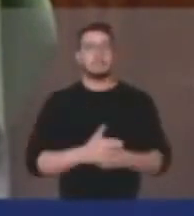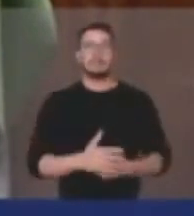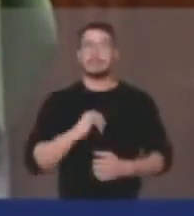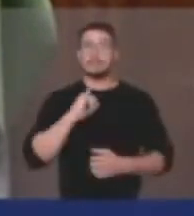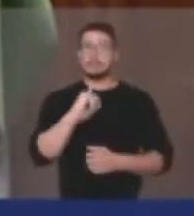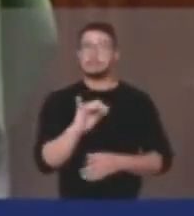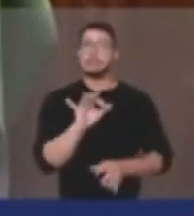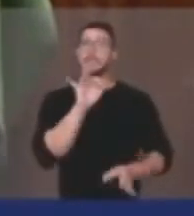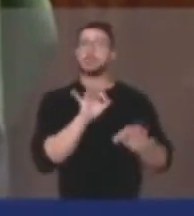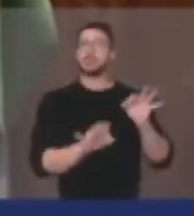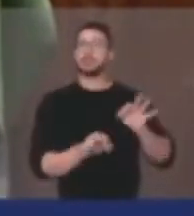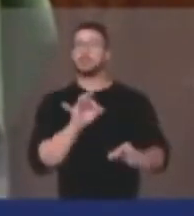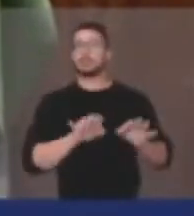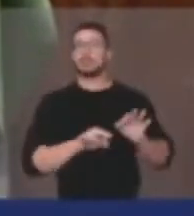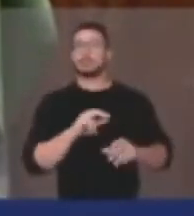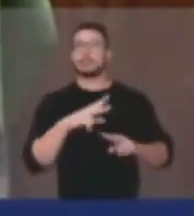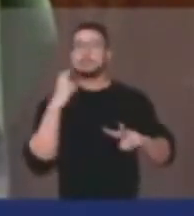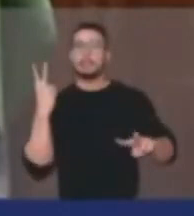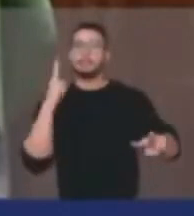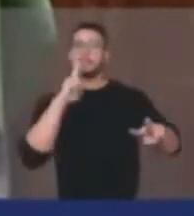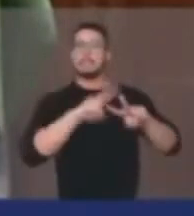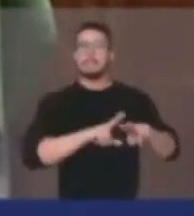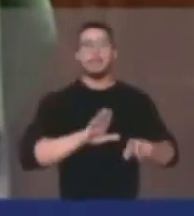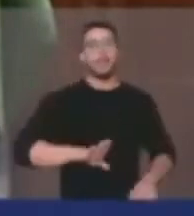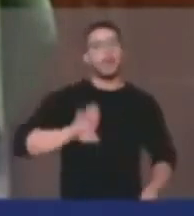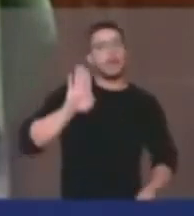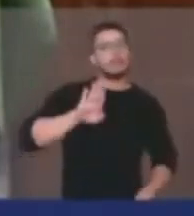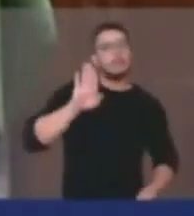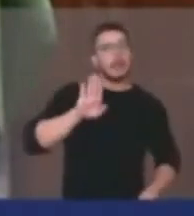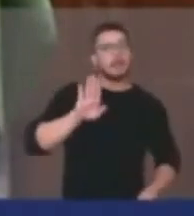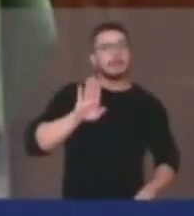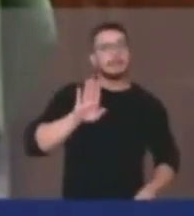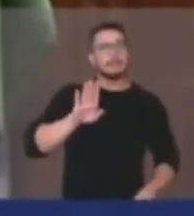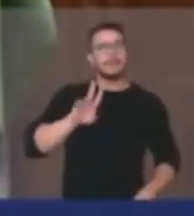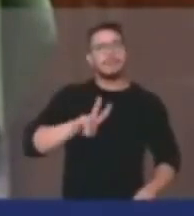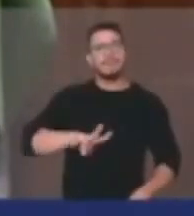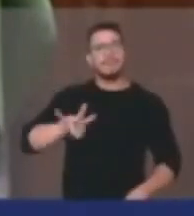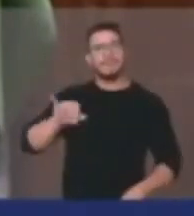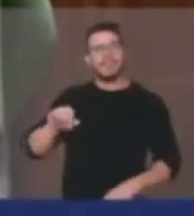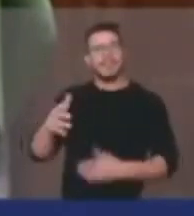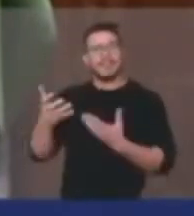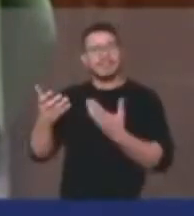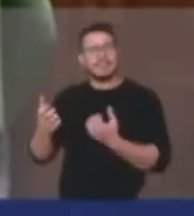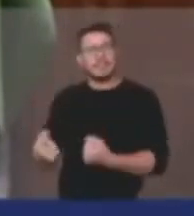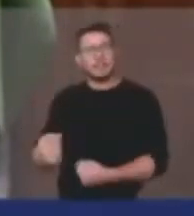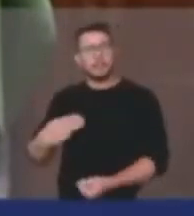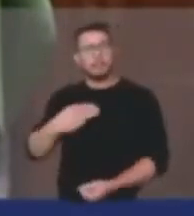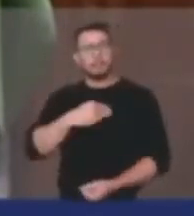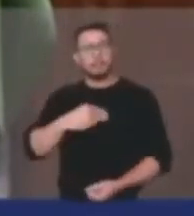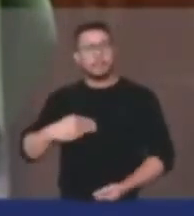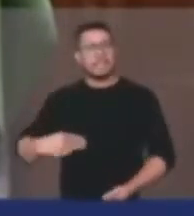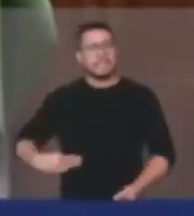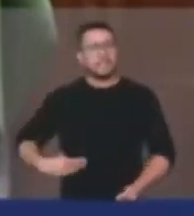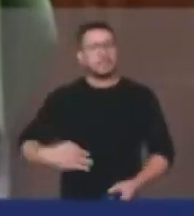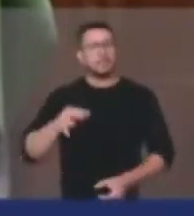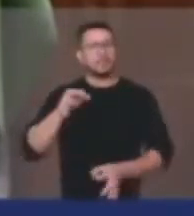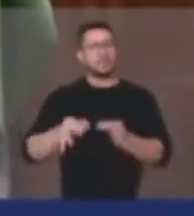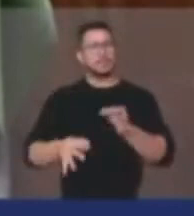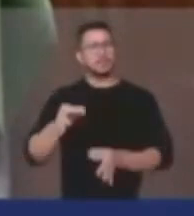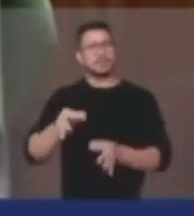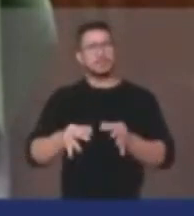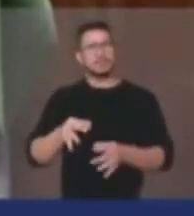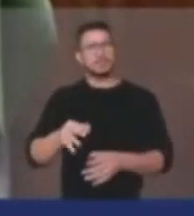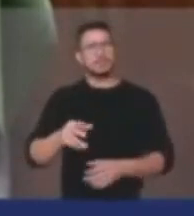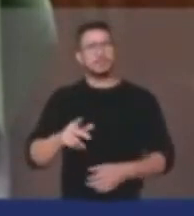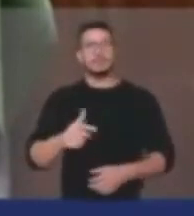lidera todas as pesquisas de concorrer seria aceito como ministro da Justiça